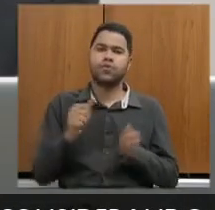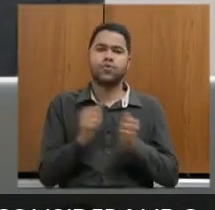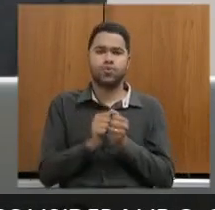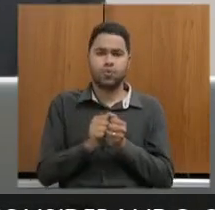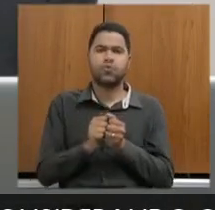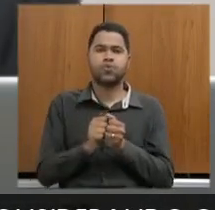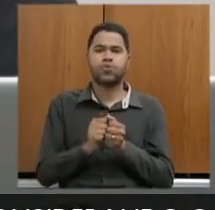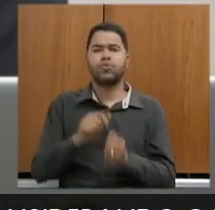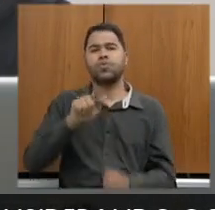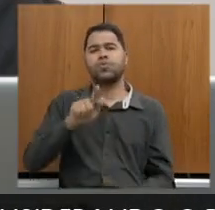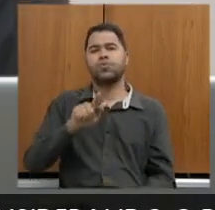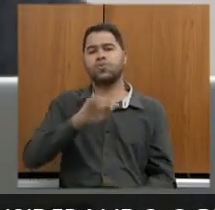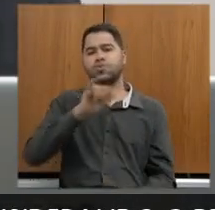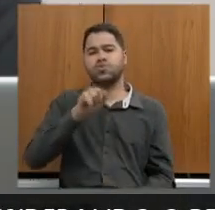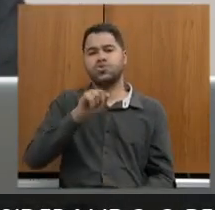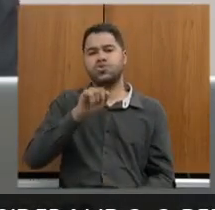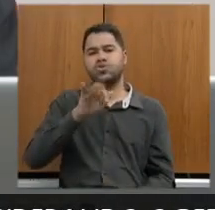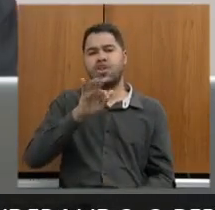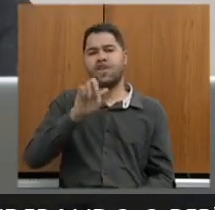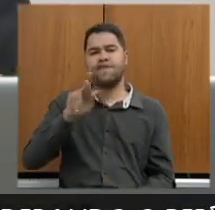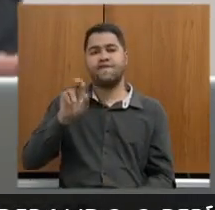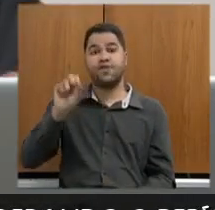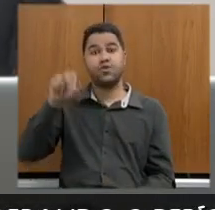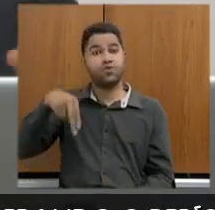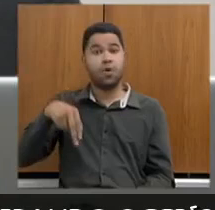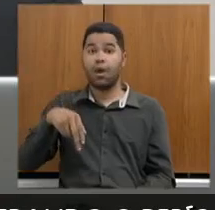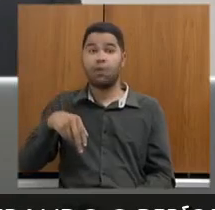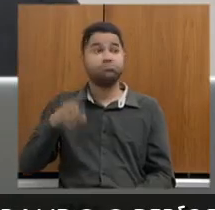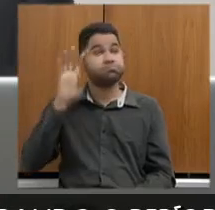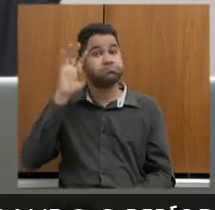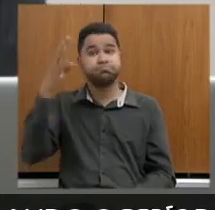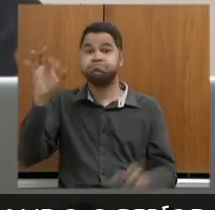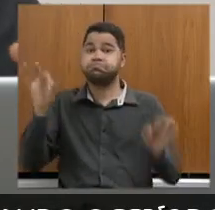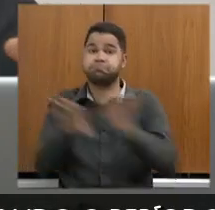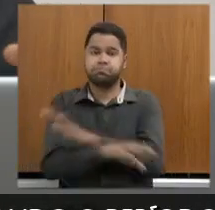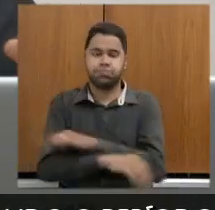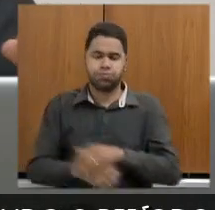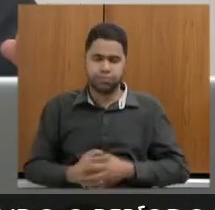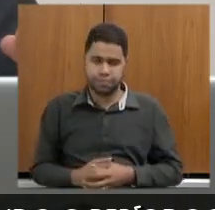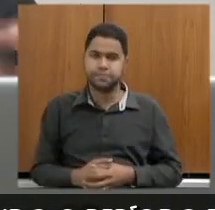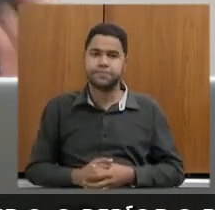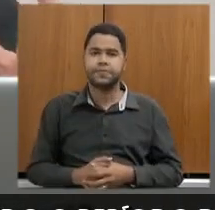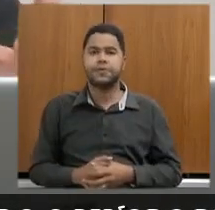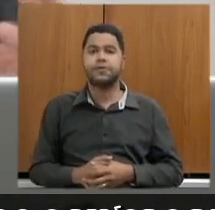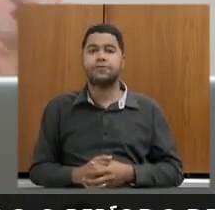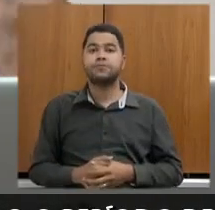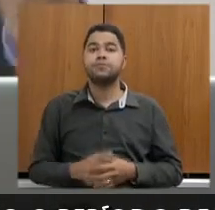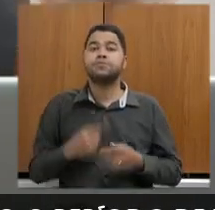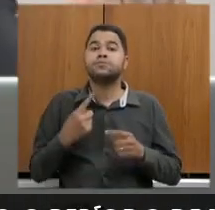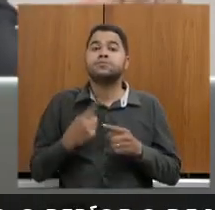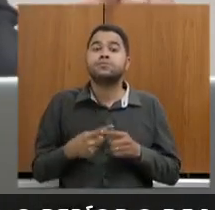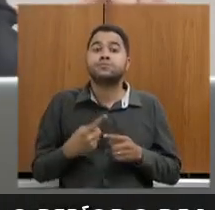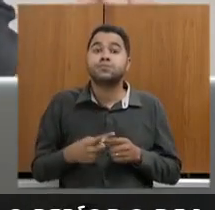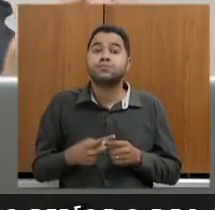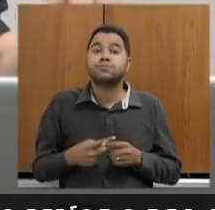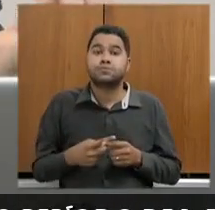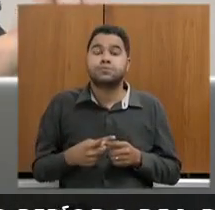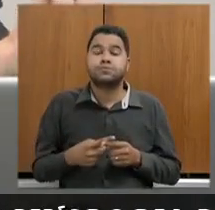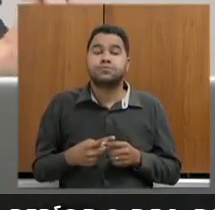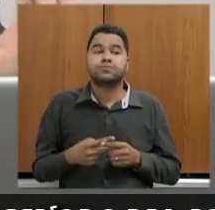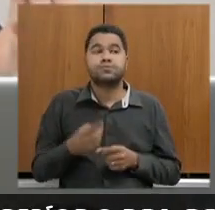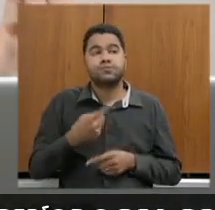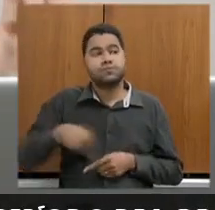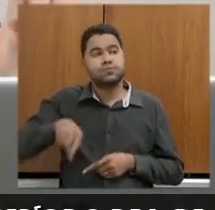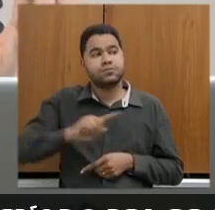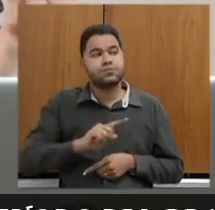o doutor Jeferson Botelho de junto e a solução veio para sempre qual a sua né porque o que é o fechar